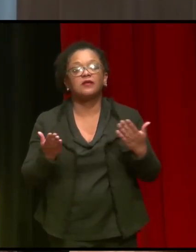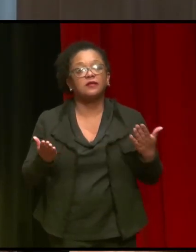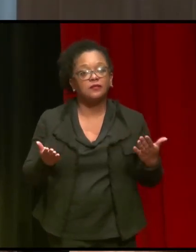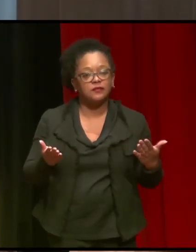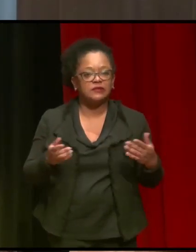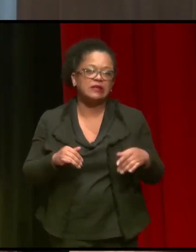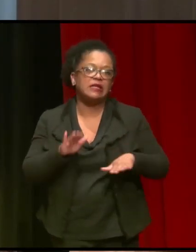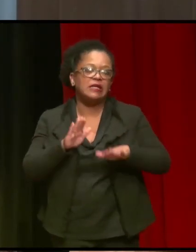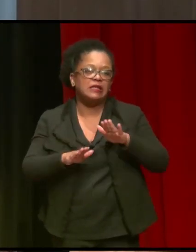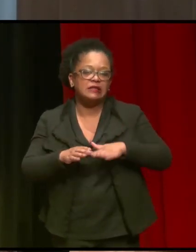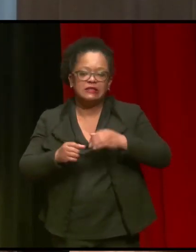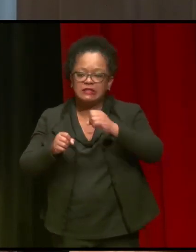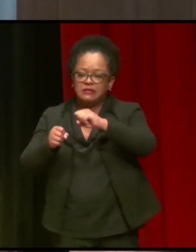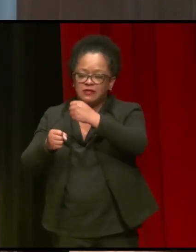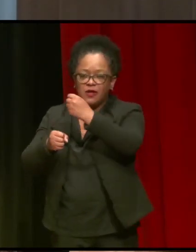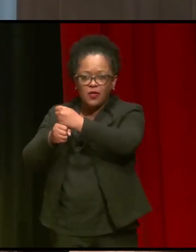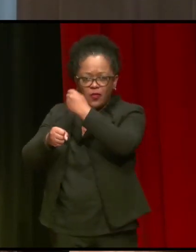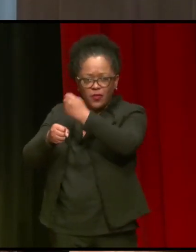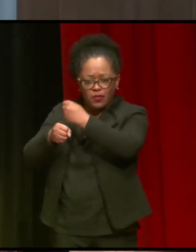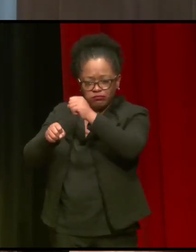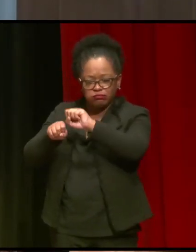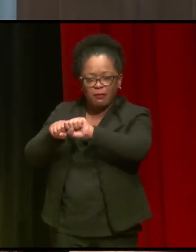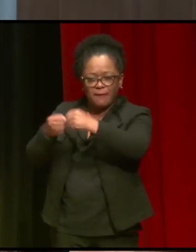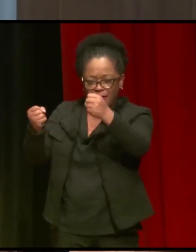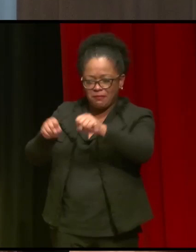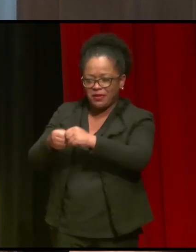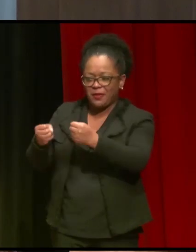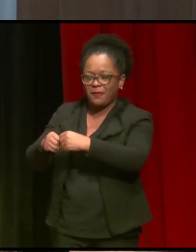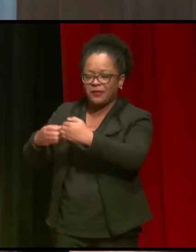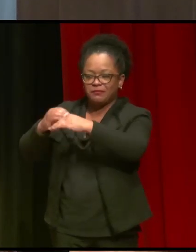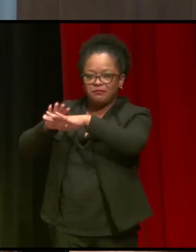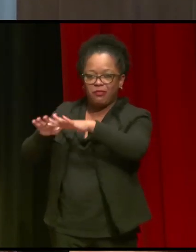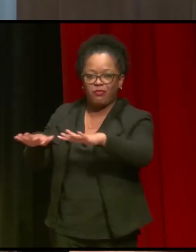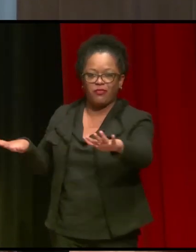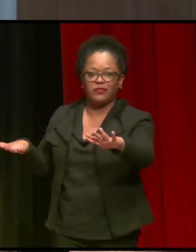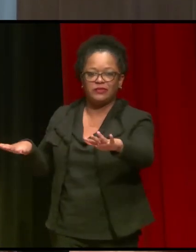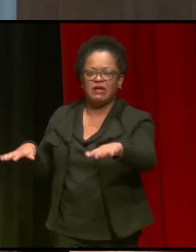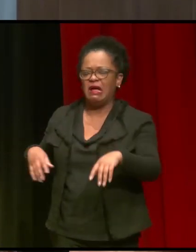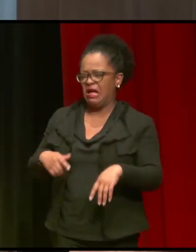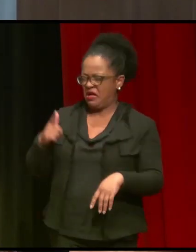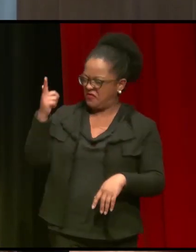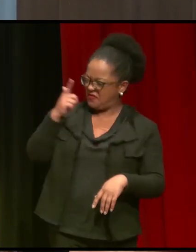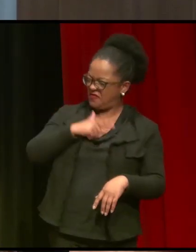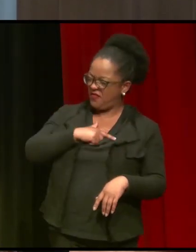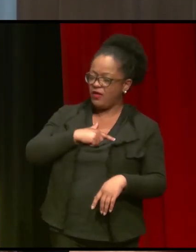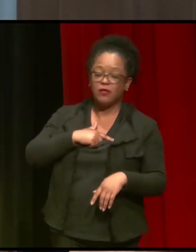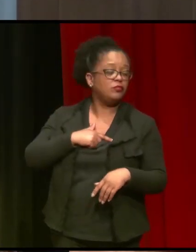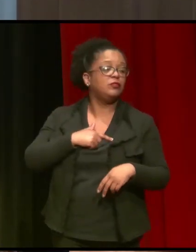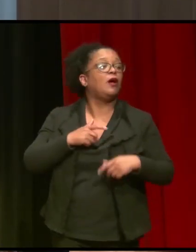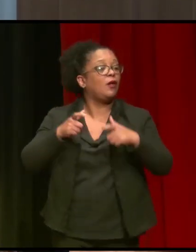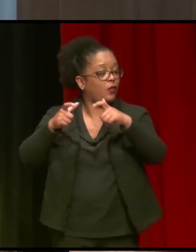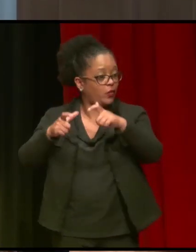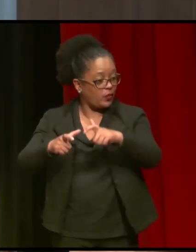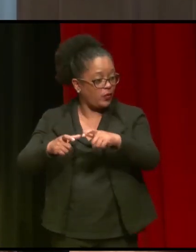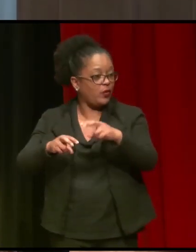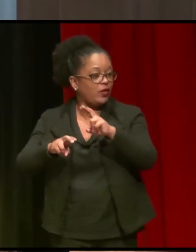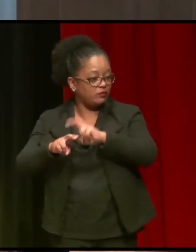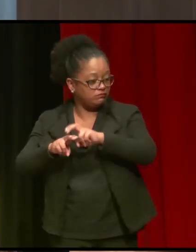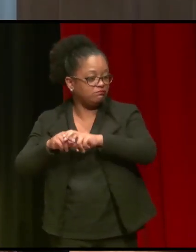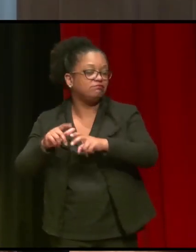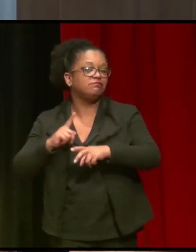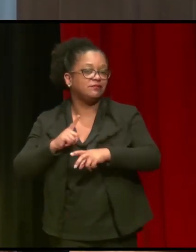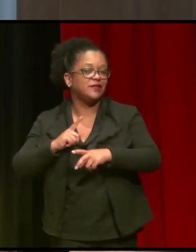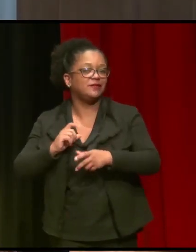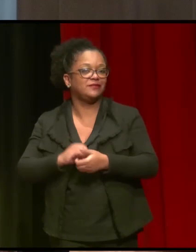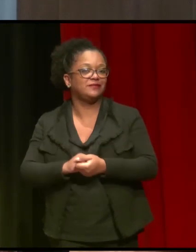lugar. O cara passa. Não gostou, vem aí, amanhã pinta. Eu não me importo, não. Mas já aconteceu